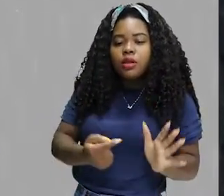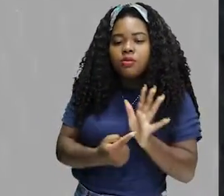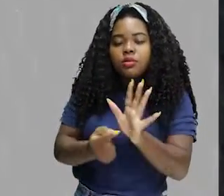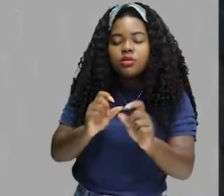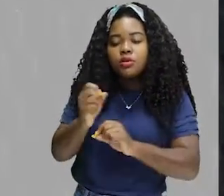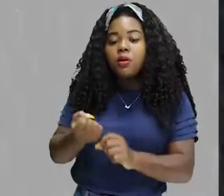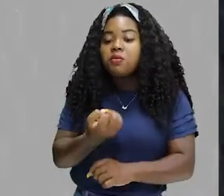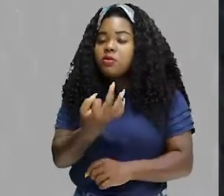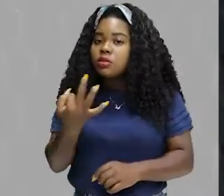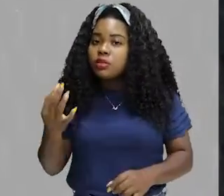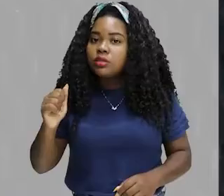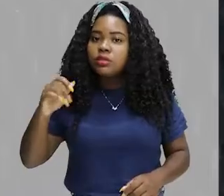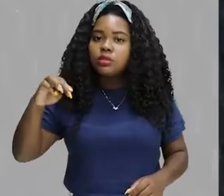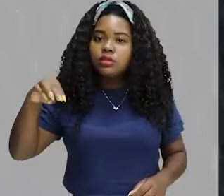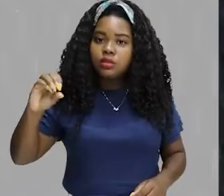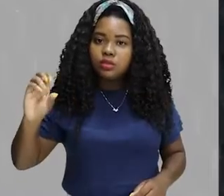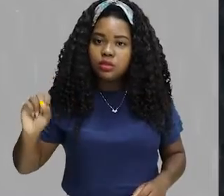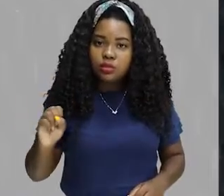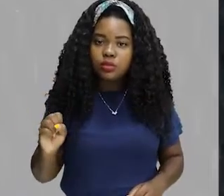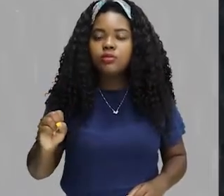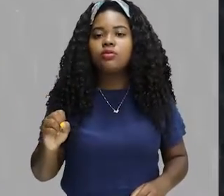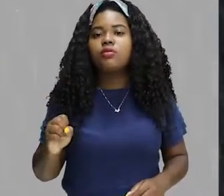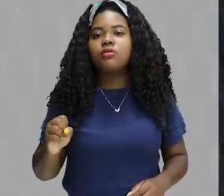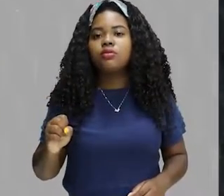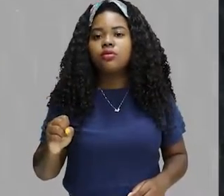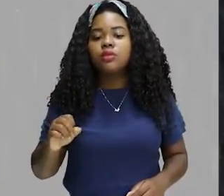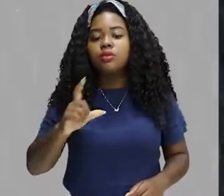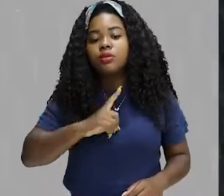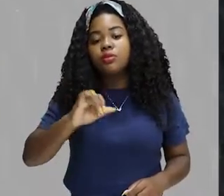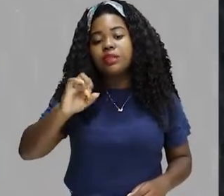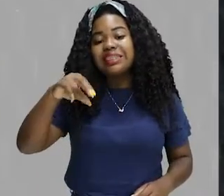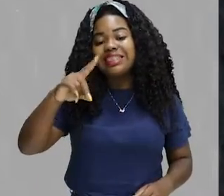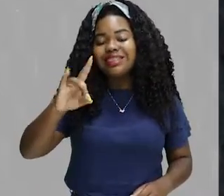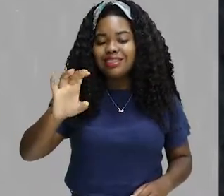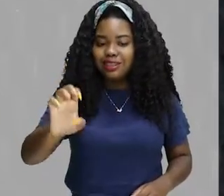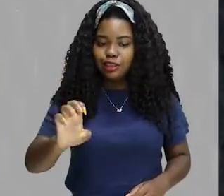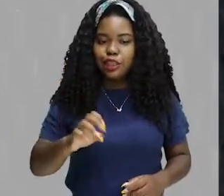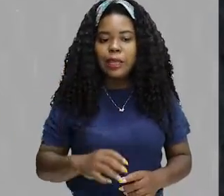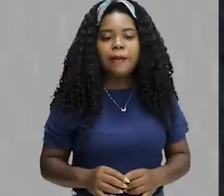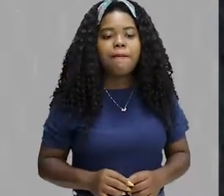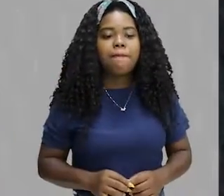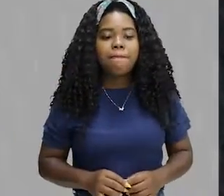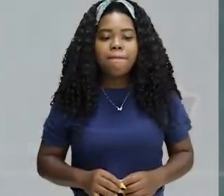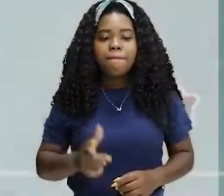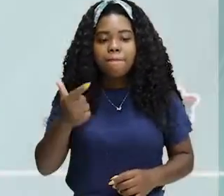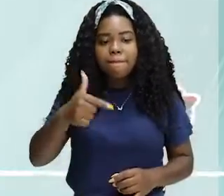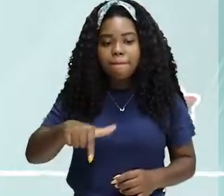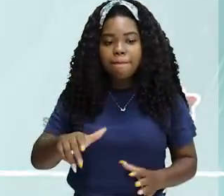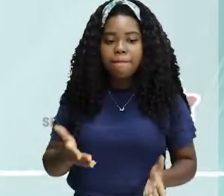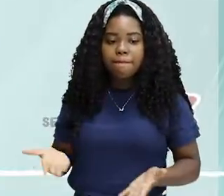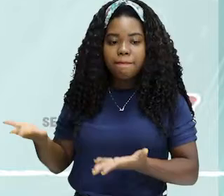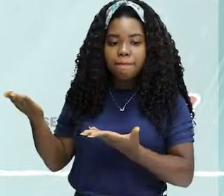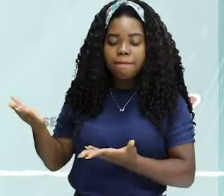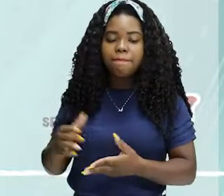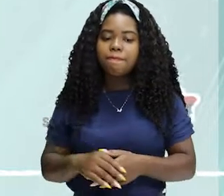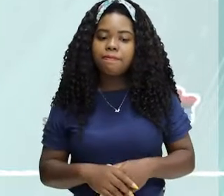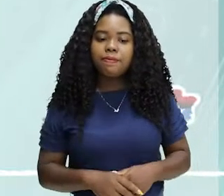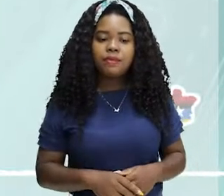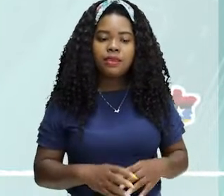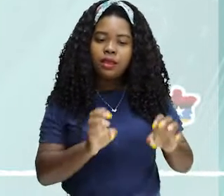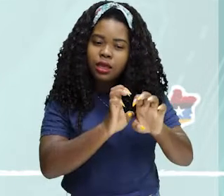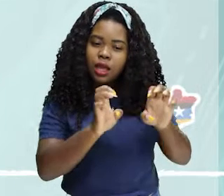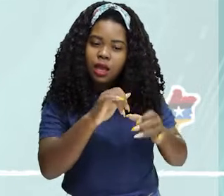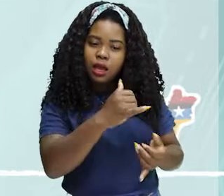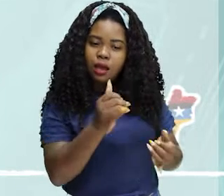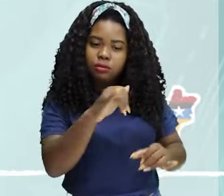dos átomos. Vamos chamar eles de índice. Show? Bom, as equações